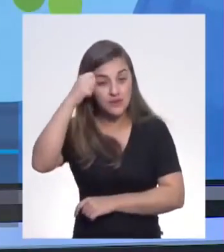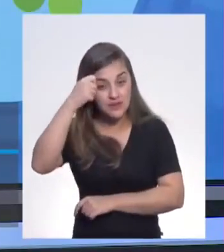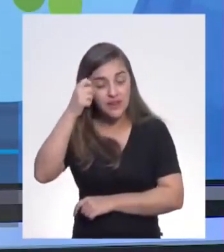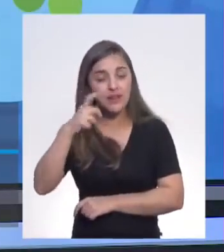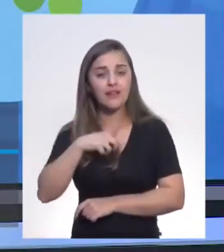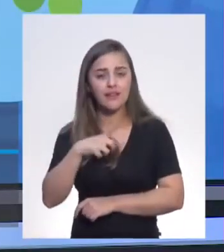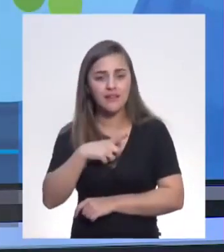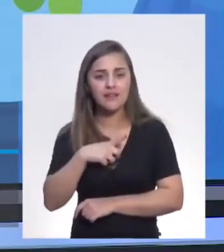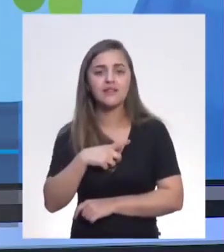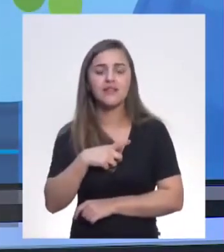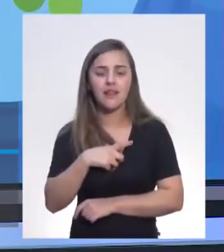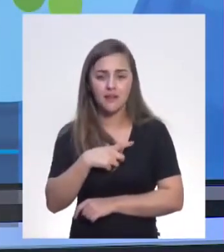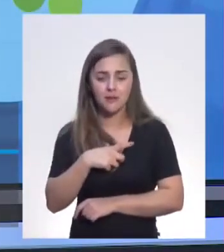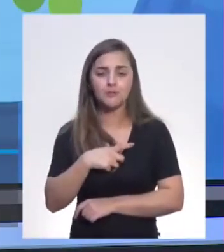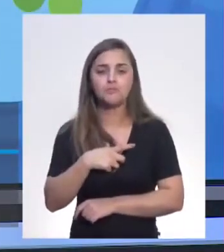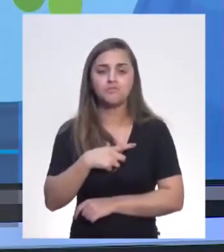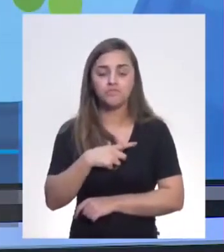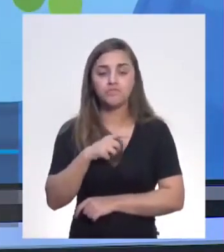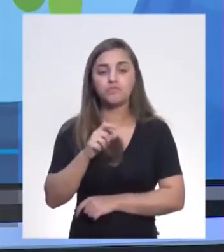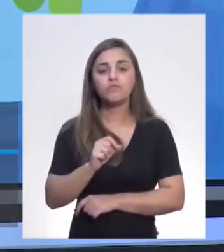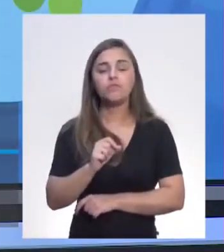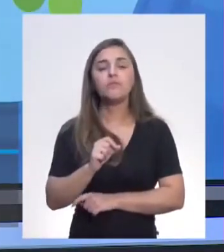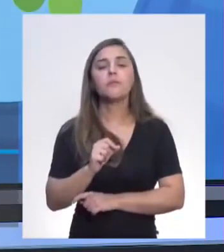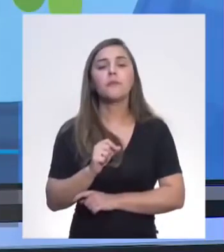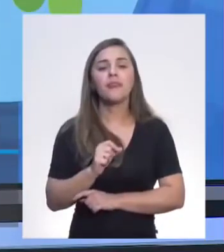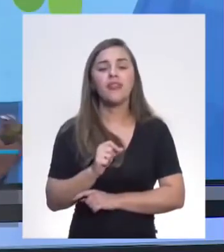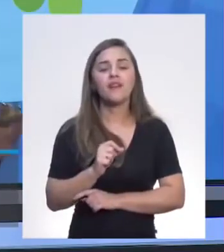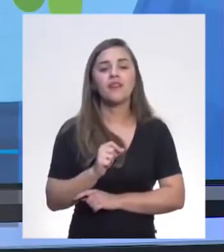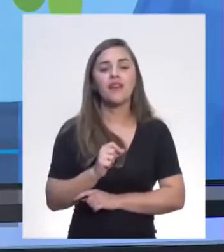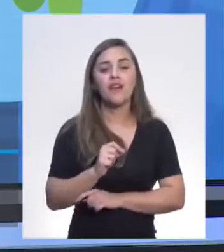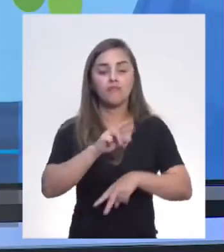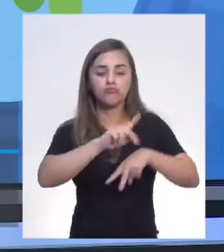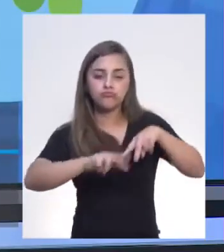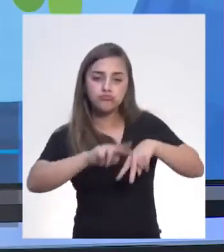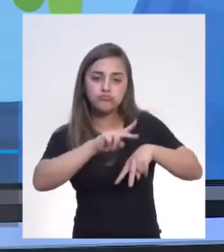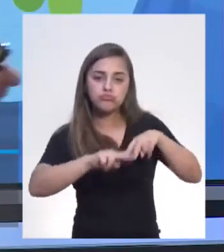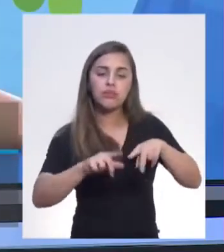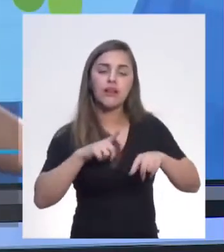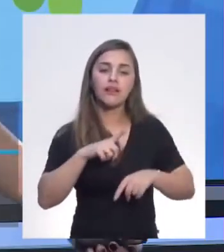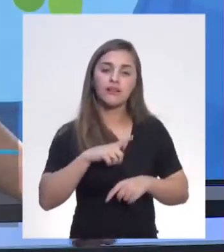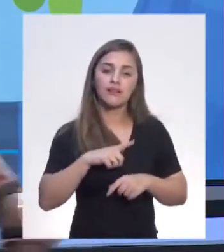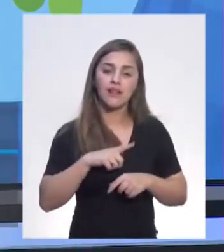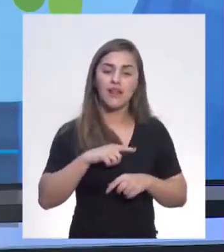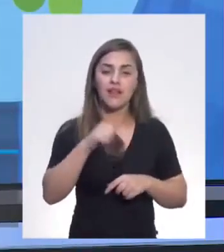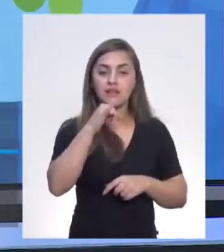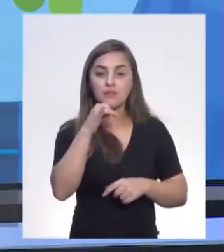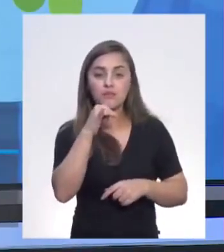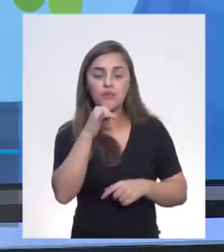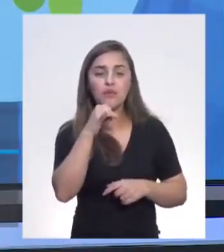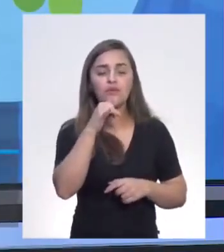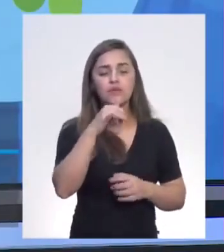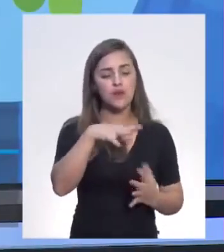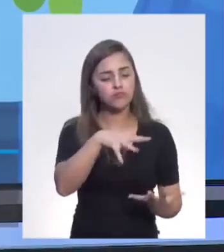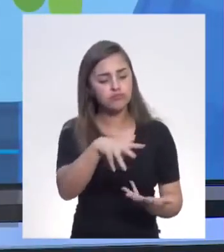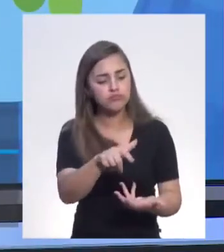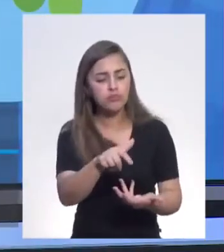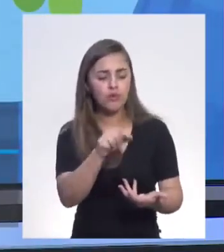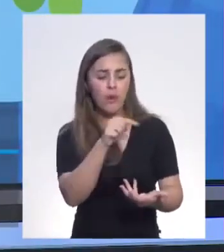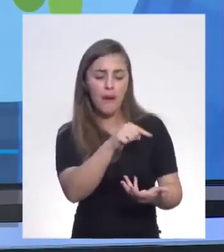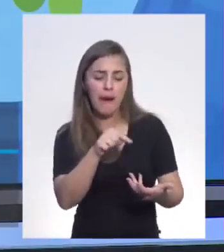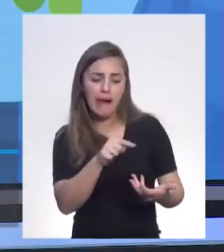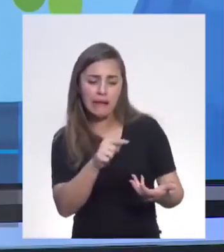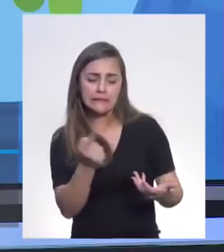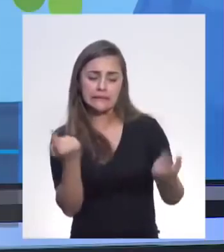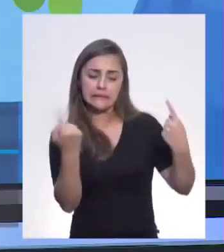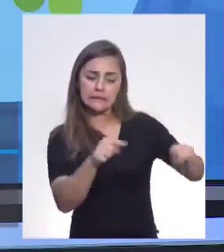enfrentar o racismo, elas vão enfrentar a homofobia. Então imagina, né? Você está ali num mundo onde você está sendo atacado por todos os lados. Então a gente